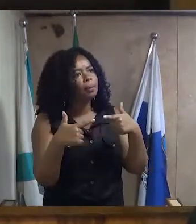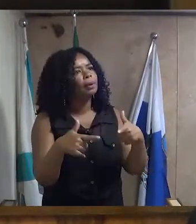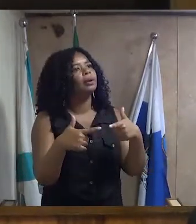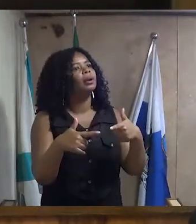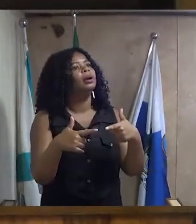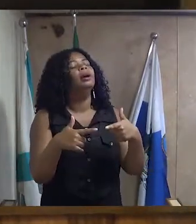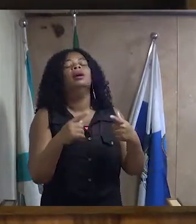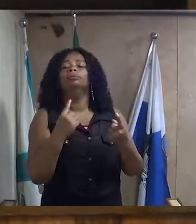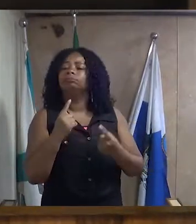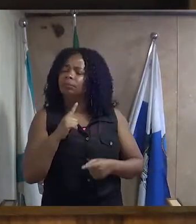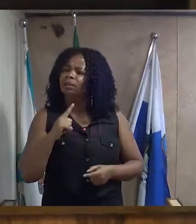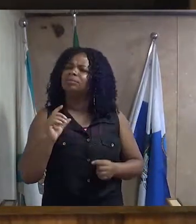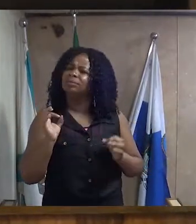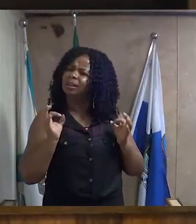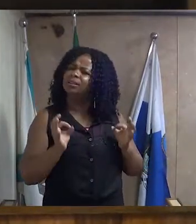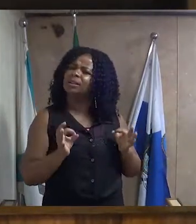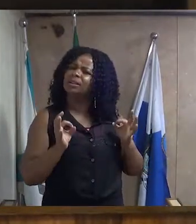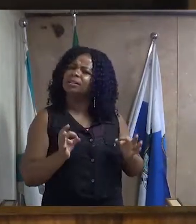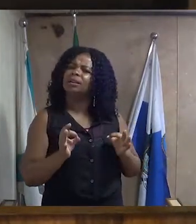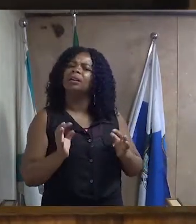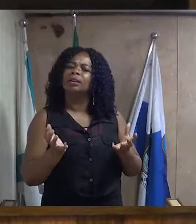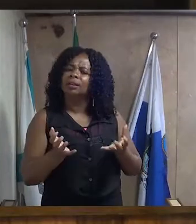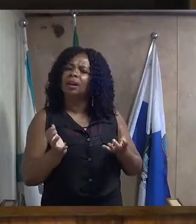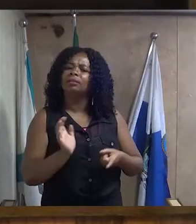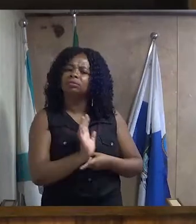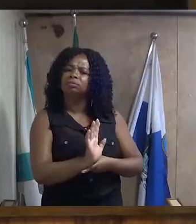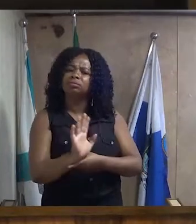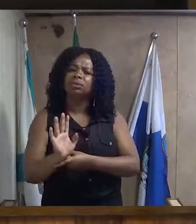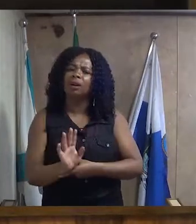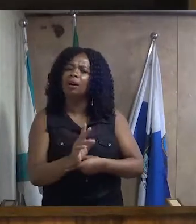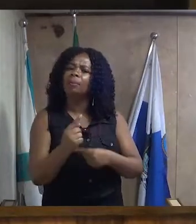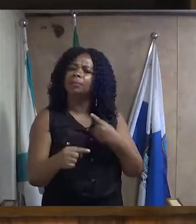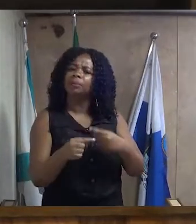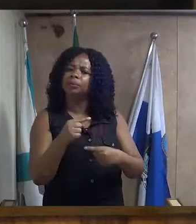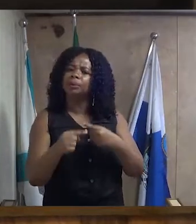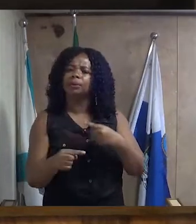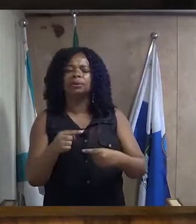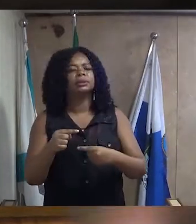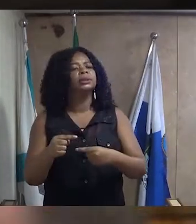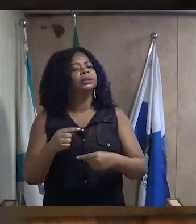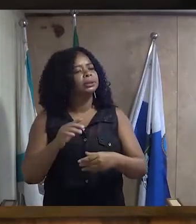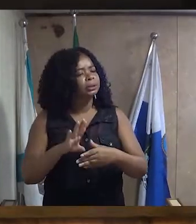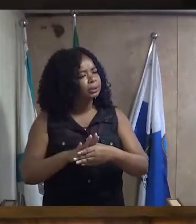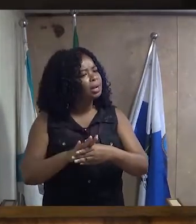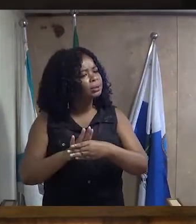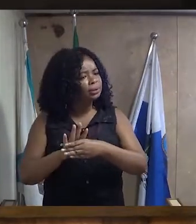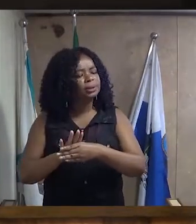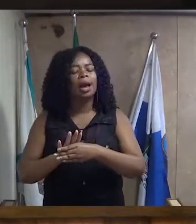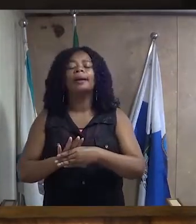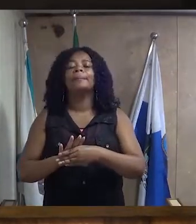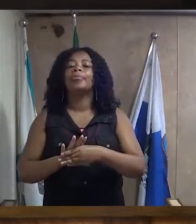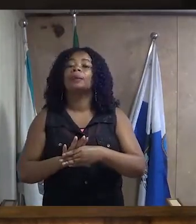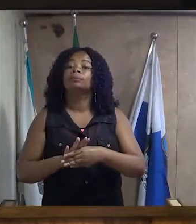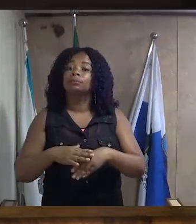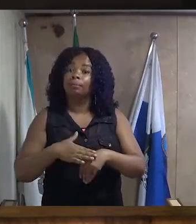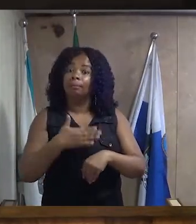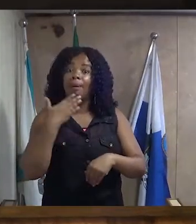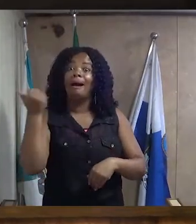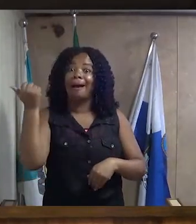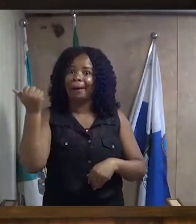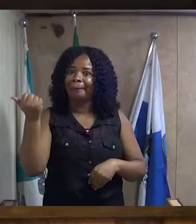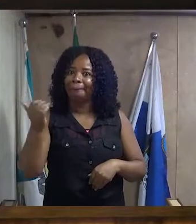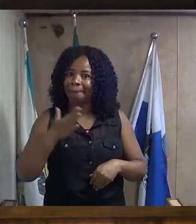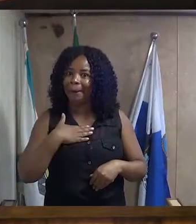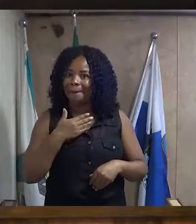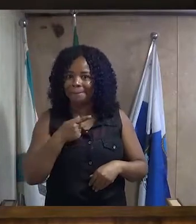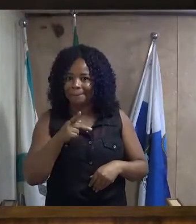Tenho certeza que tenho muito a contribuir para a política de Duque de Caxias. Tenho certeza que vou ser melhor do que meu pai, porque eu tenho tudo